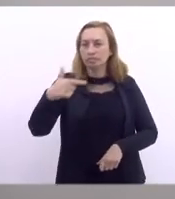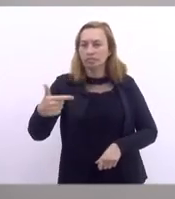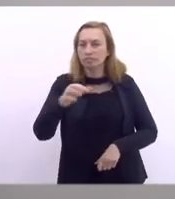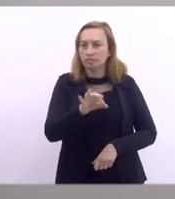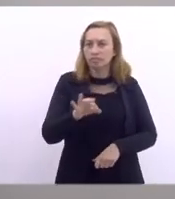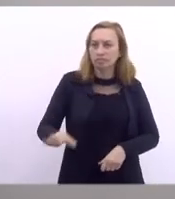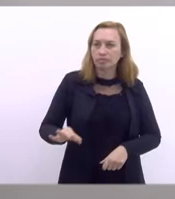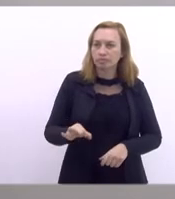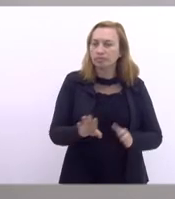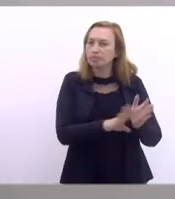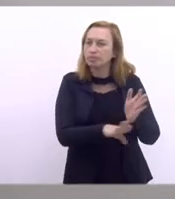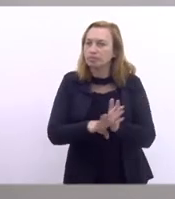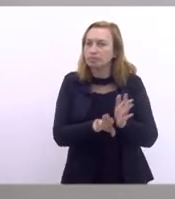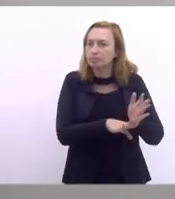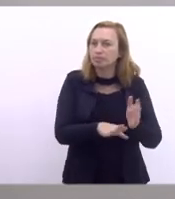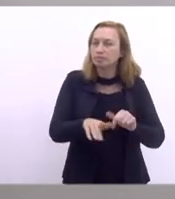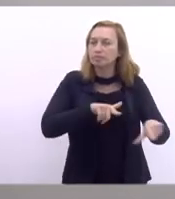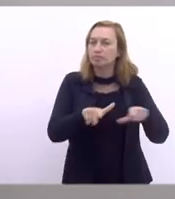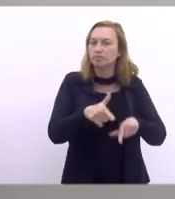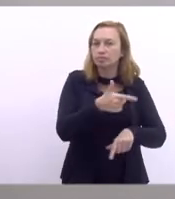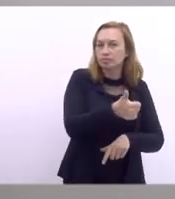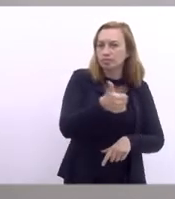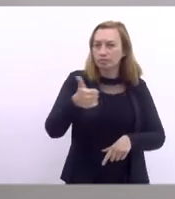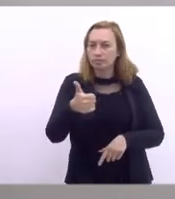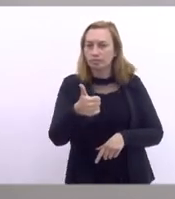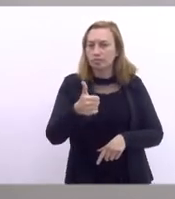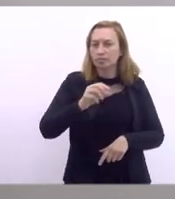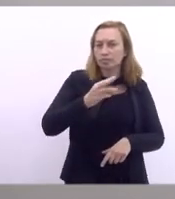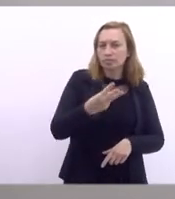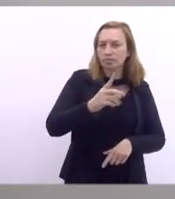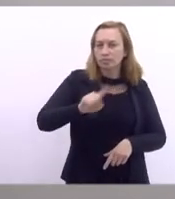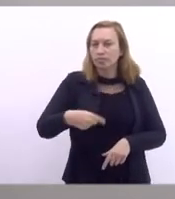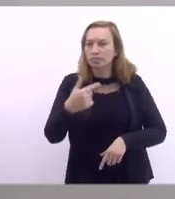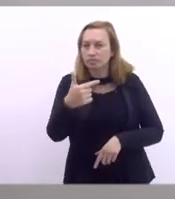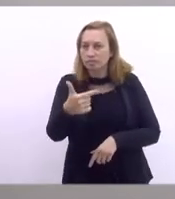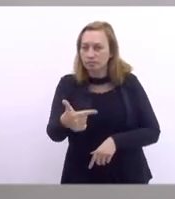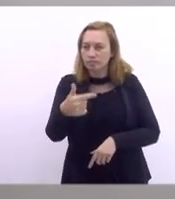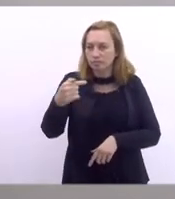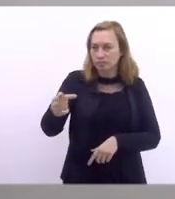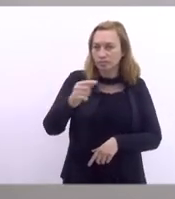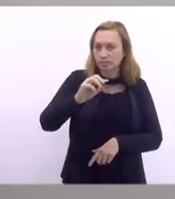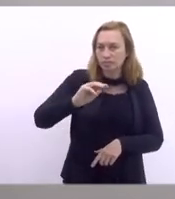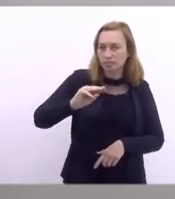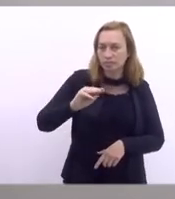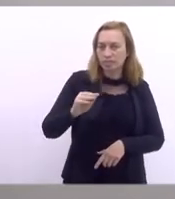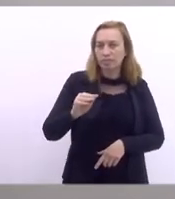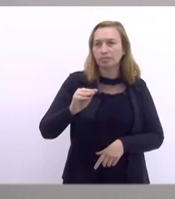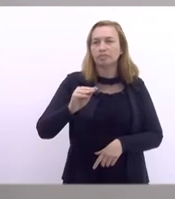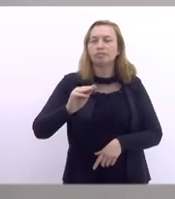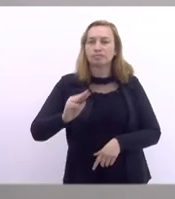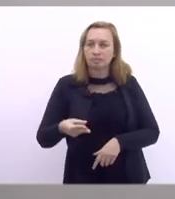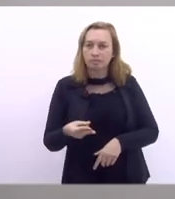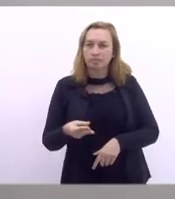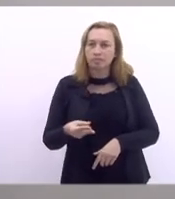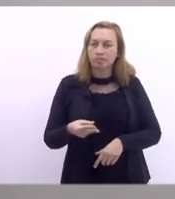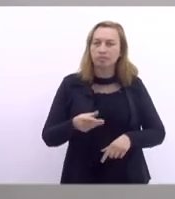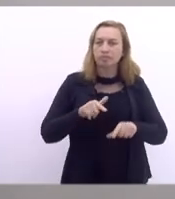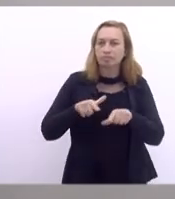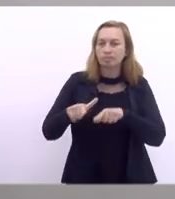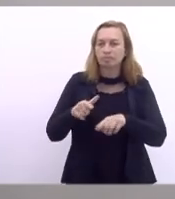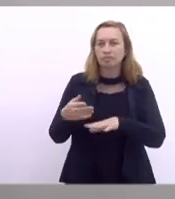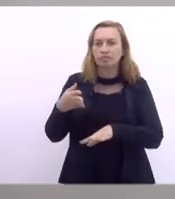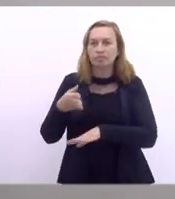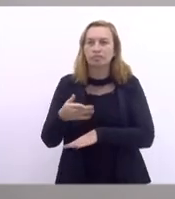a despesa realizada no Exercício d21 3,27 milhões e atingiria o hábito no exercício de